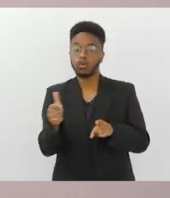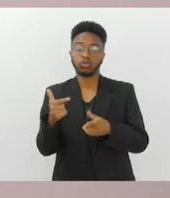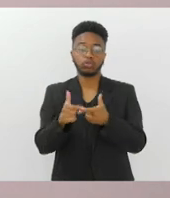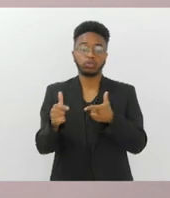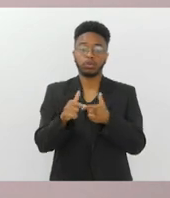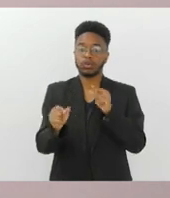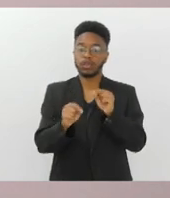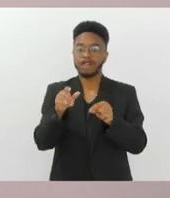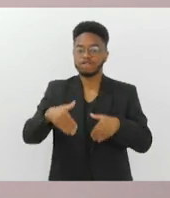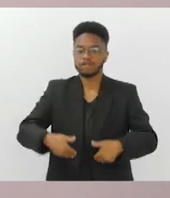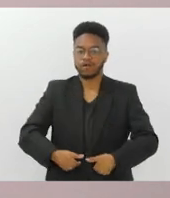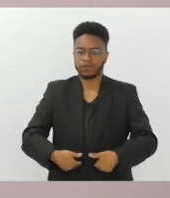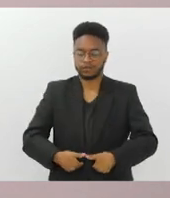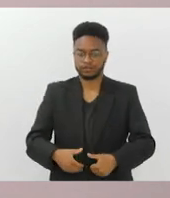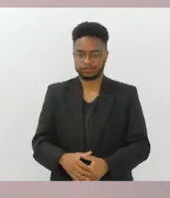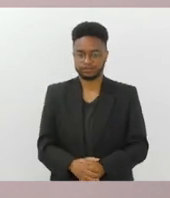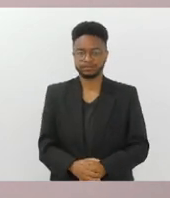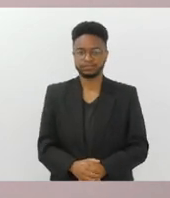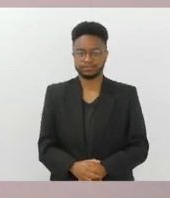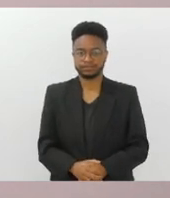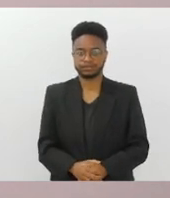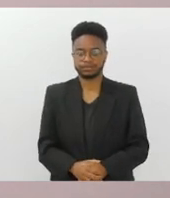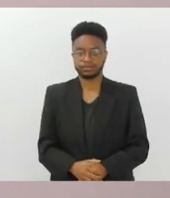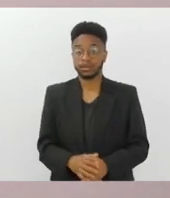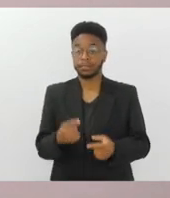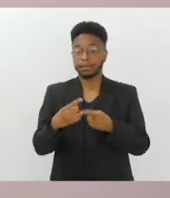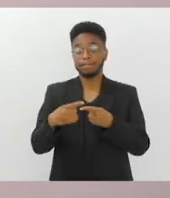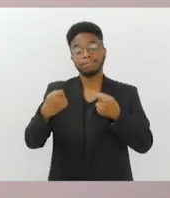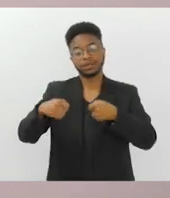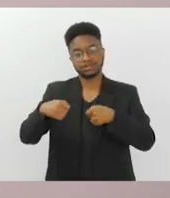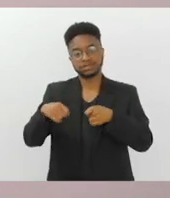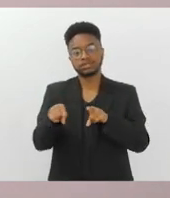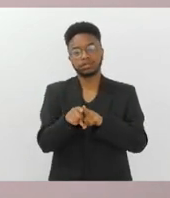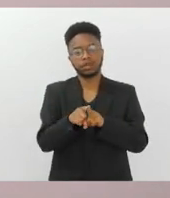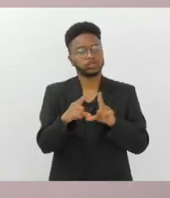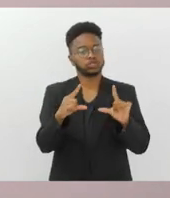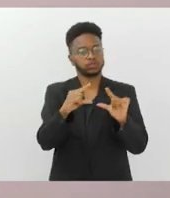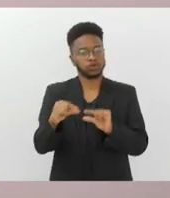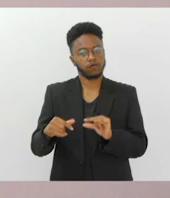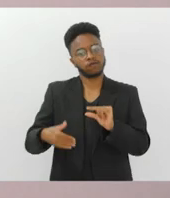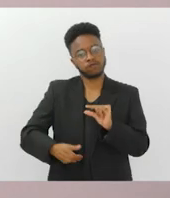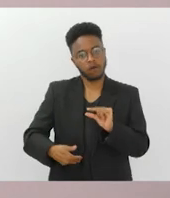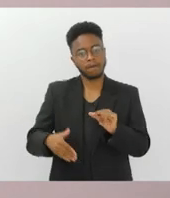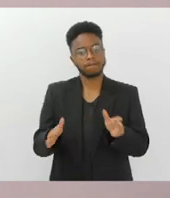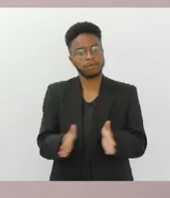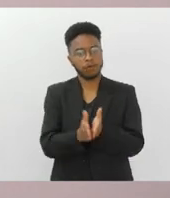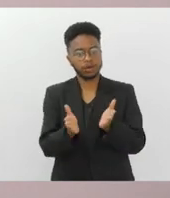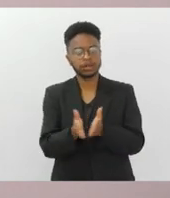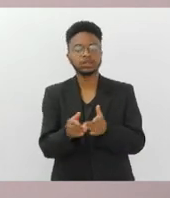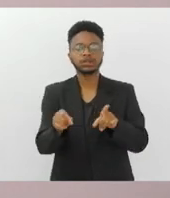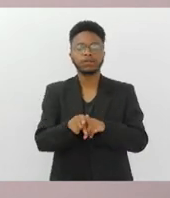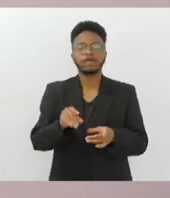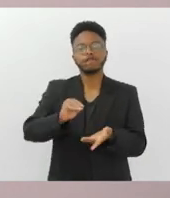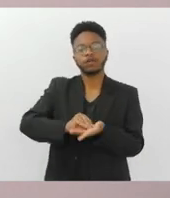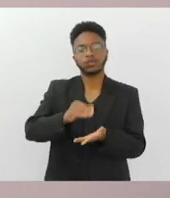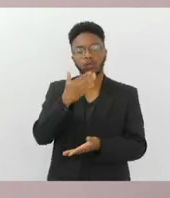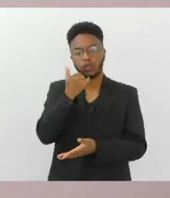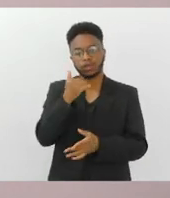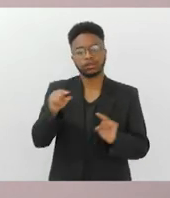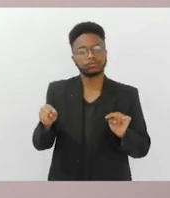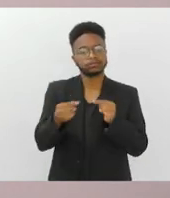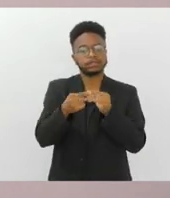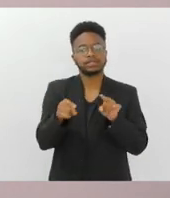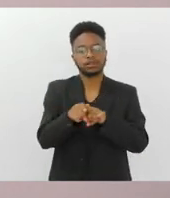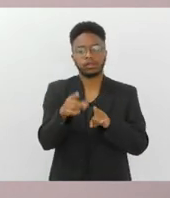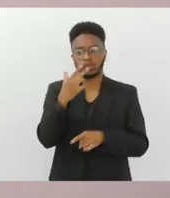a fome. É preciso combater também a fome, a pobreza e a falta de alimentação adequada e nutritiva para